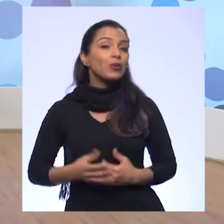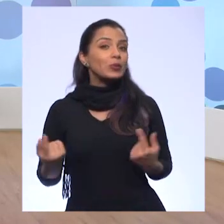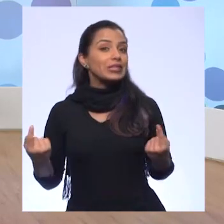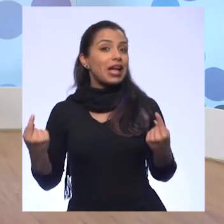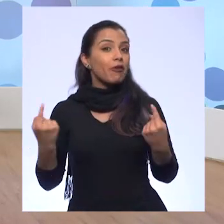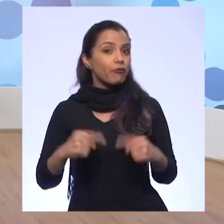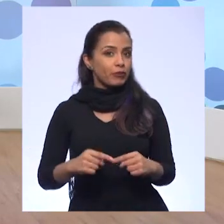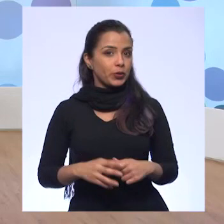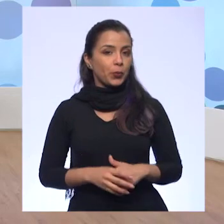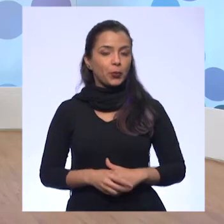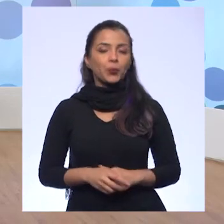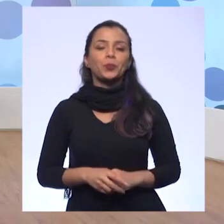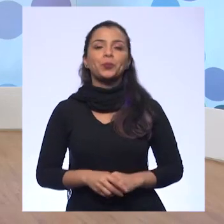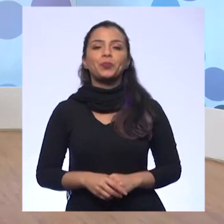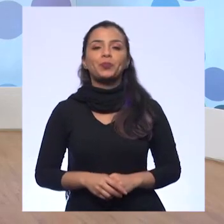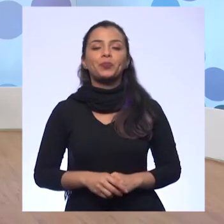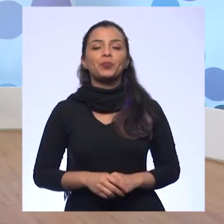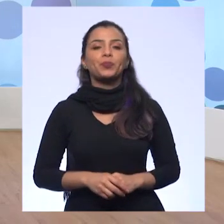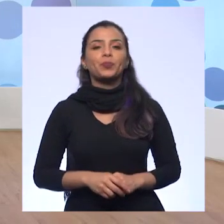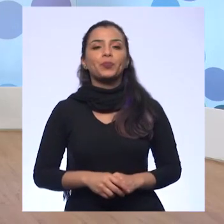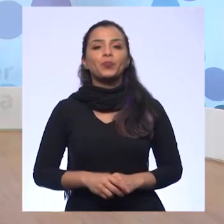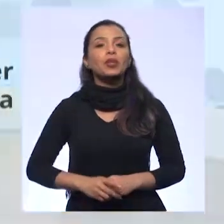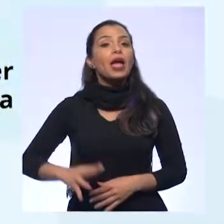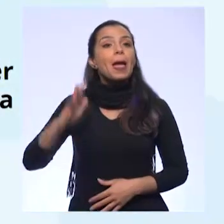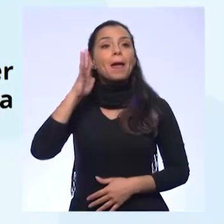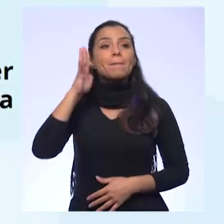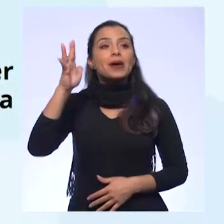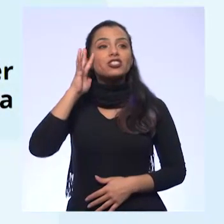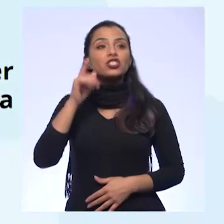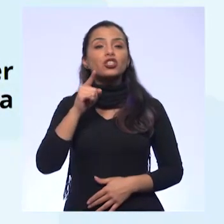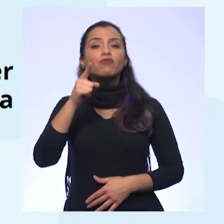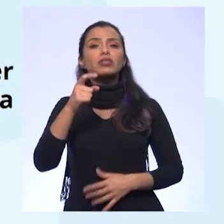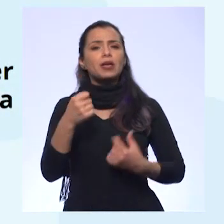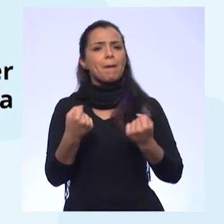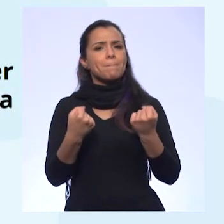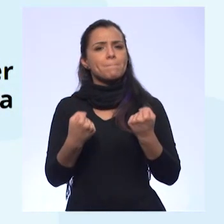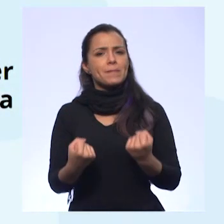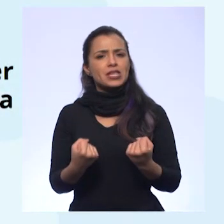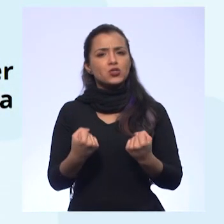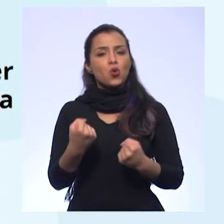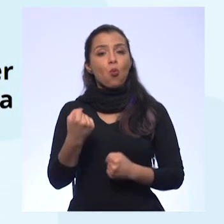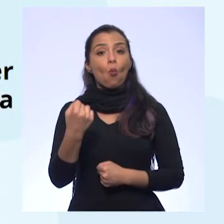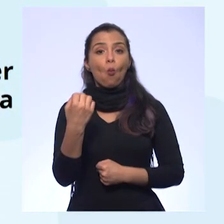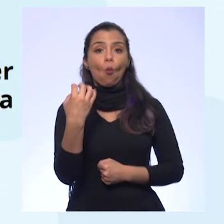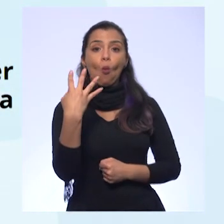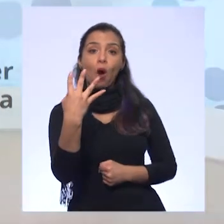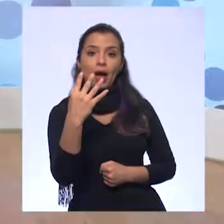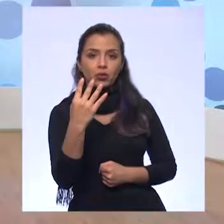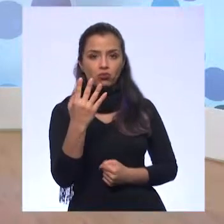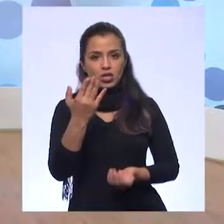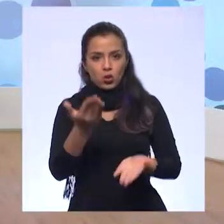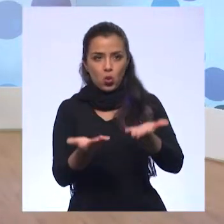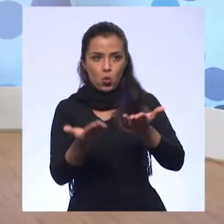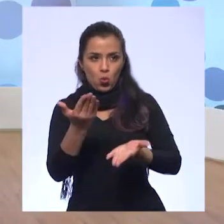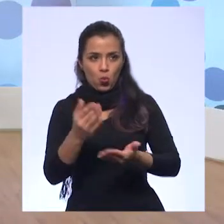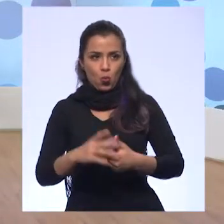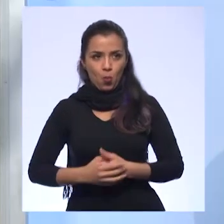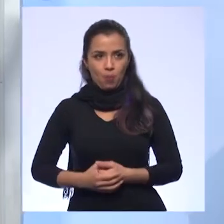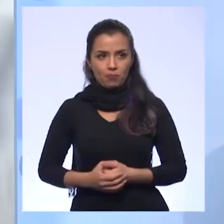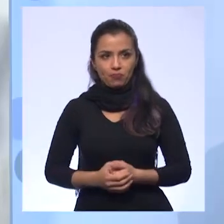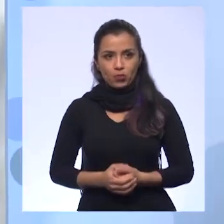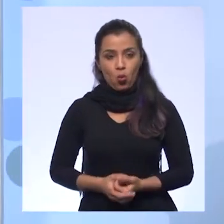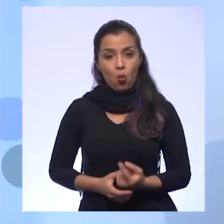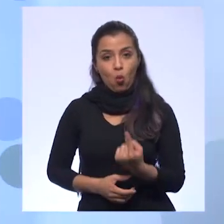ó. Vou imaginar que você tem um peso de 4 quilogramas e você vai segurar em duas posições. Volta aqui para mim só um minutinho. Ó. Você vai segurar